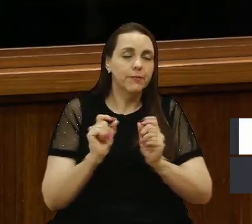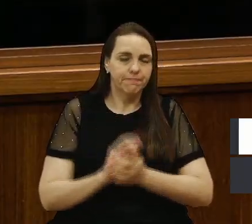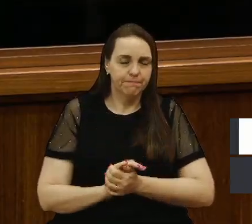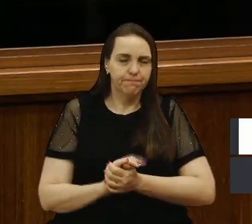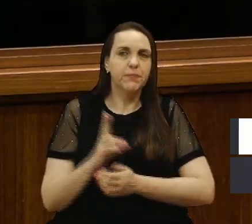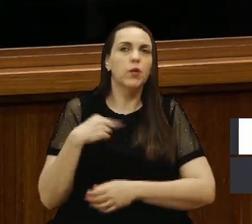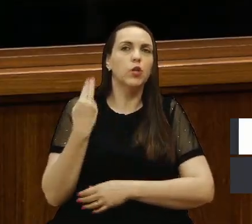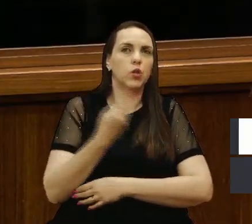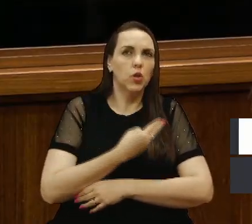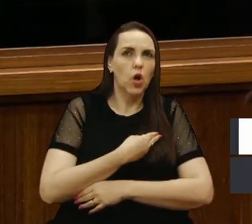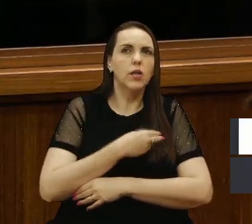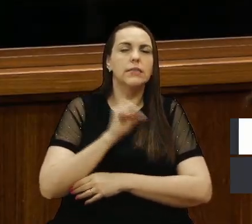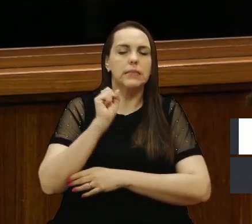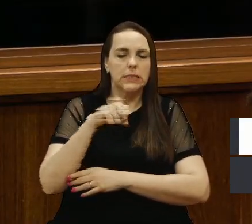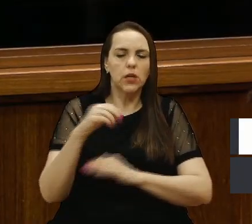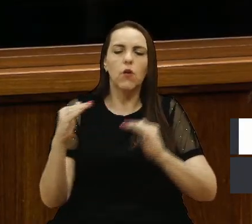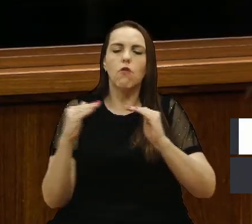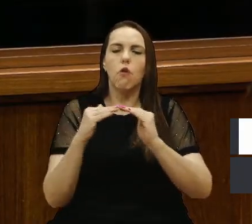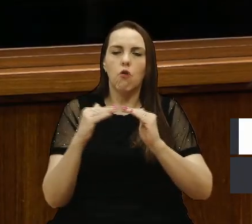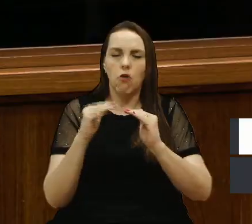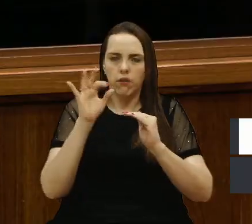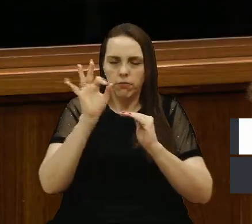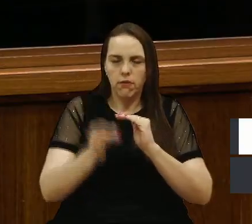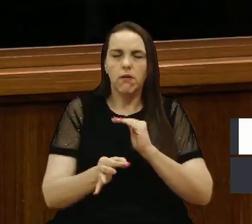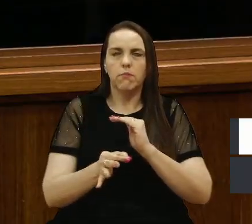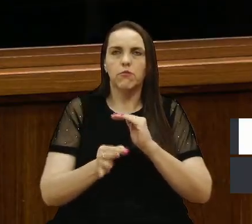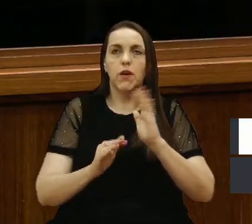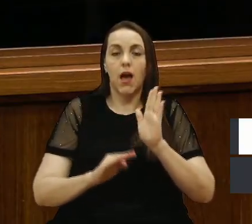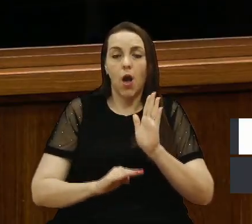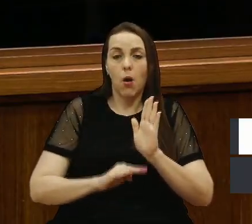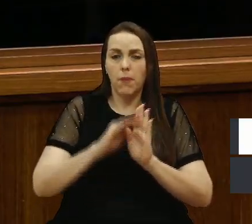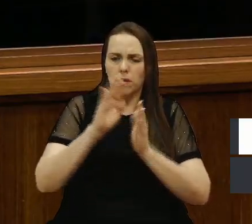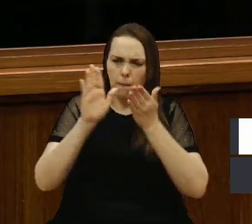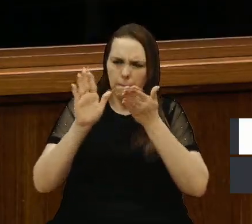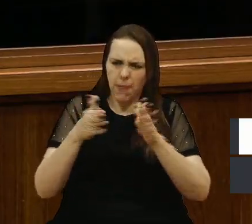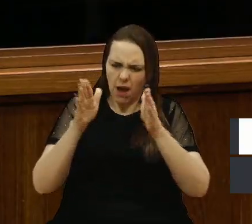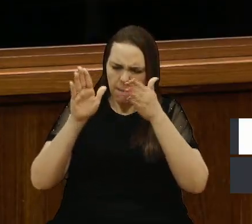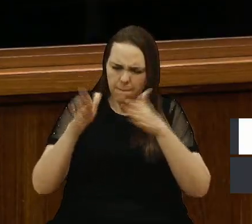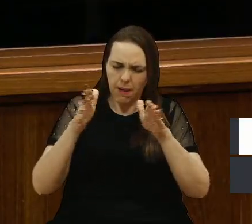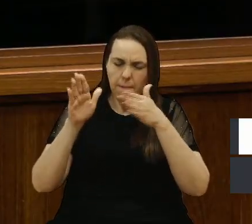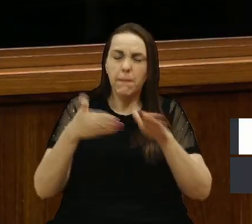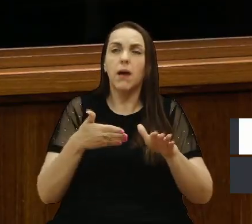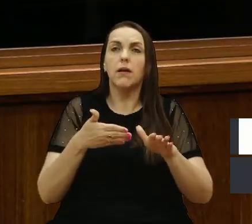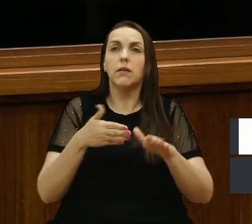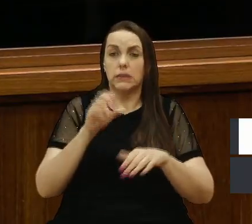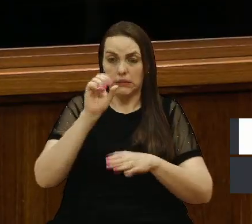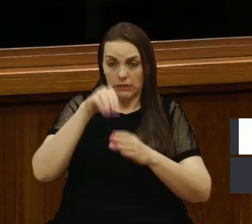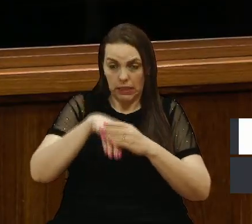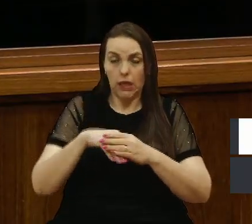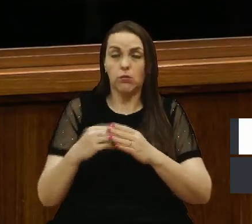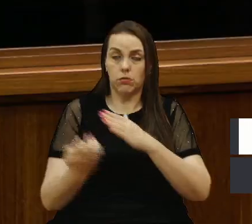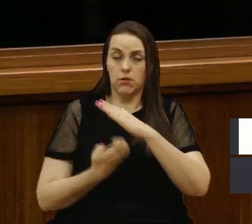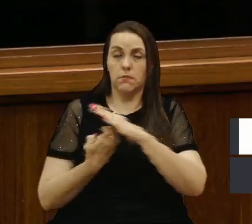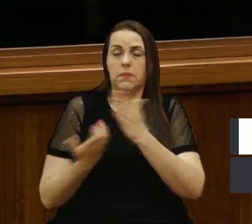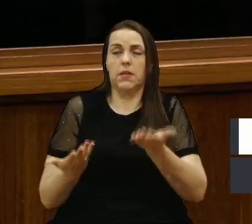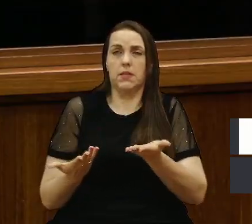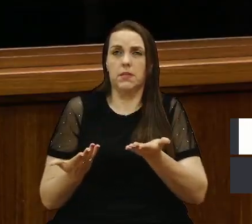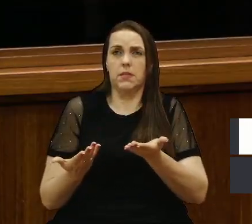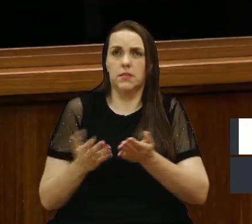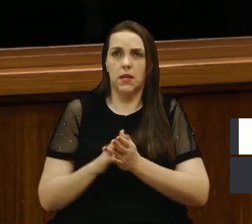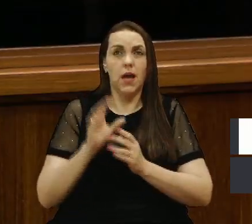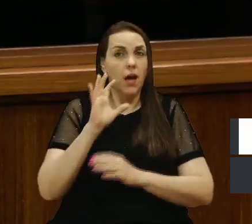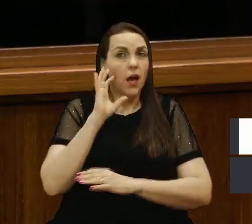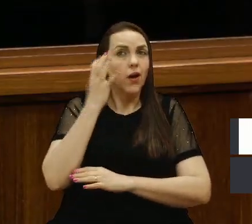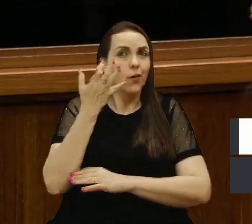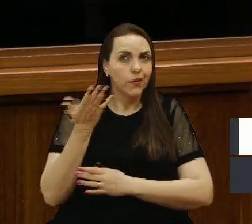a gente é favorável ao aumento de produtividade, inclusive, dentro das nossas empresas, que